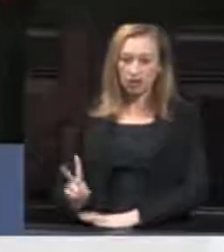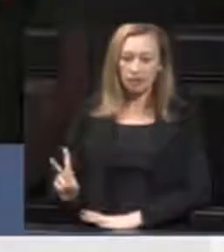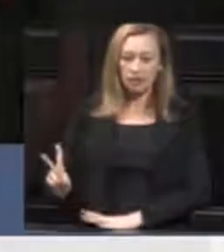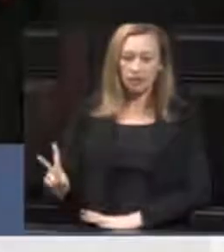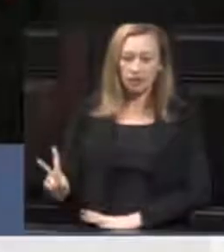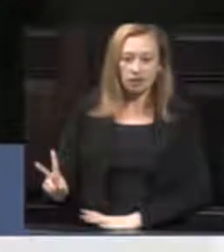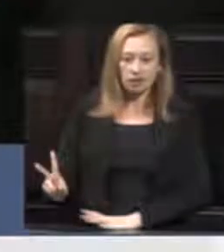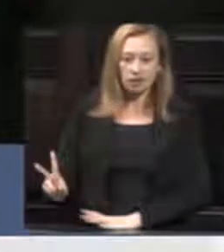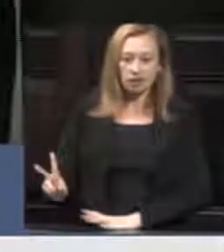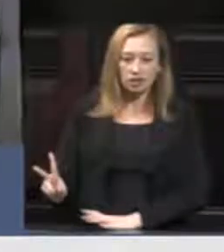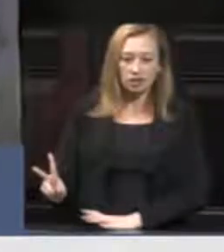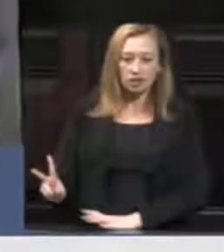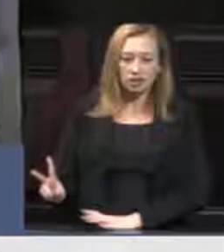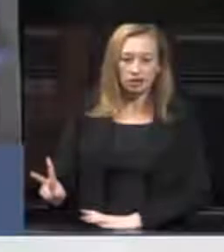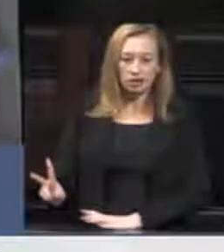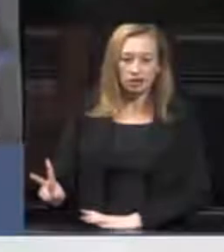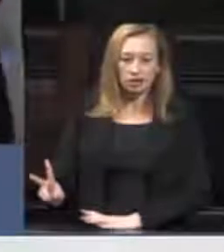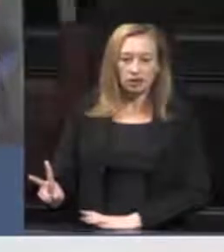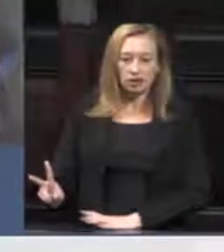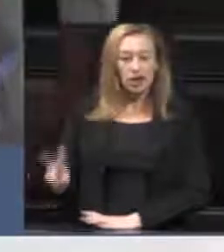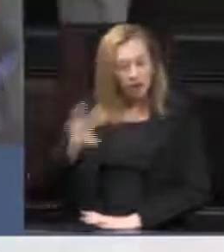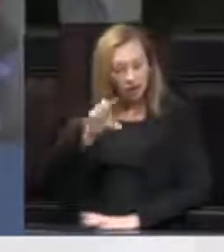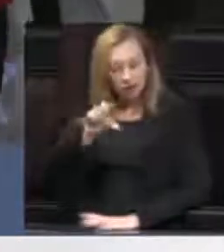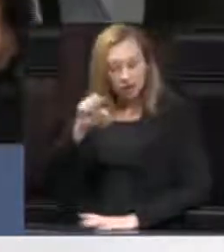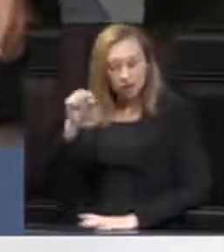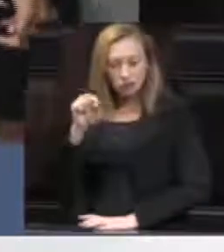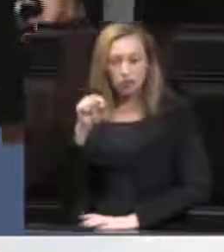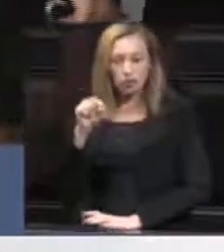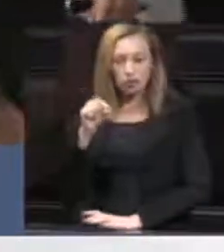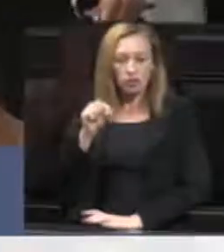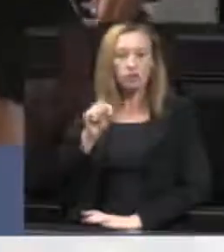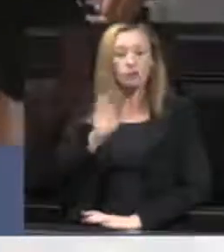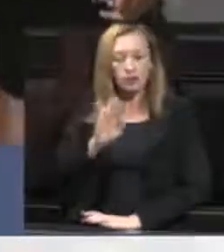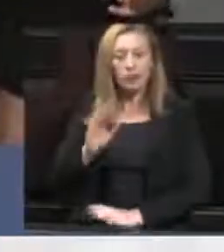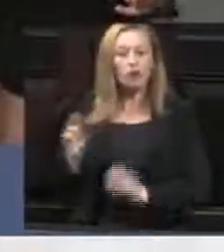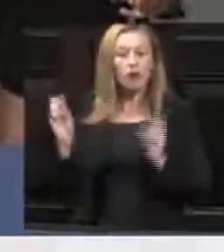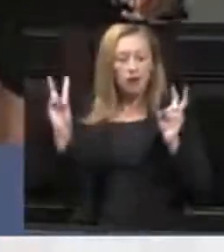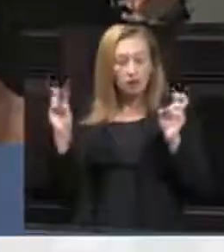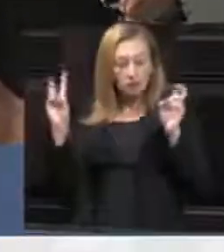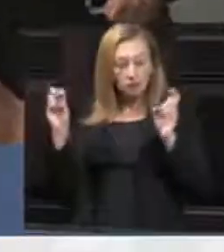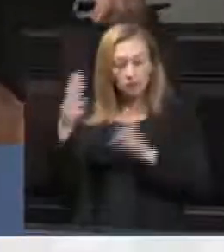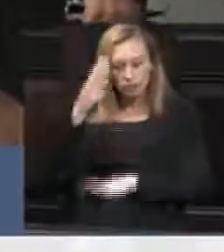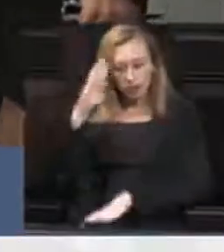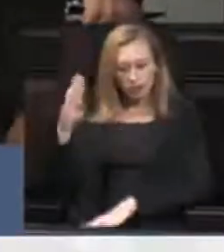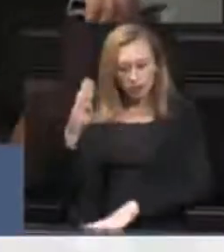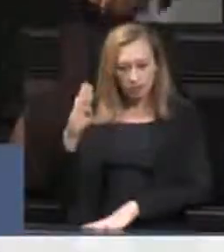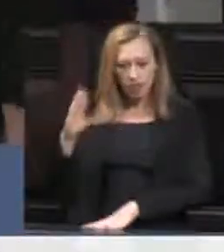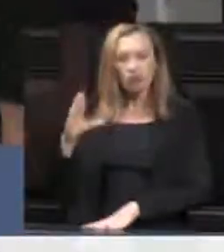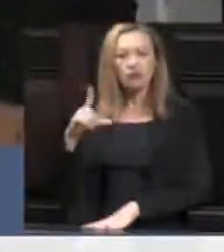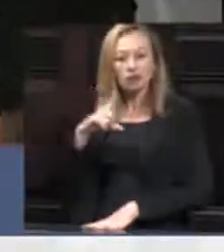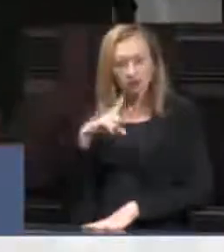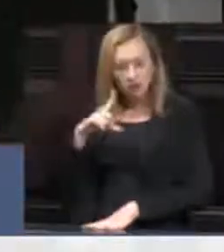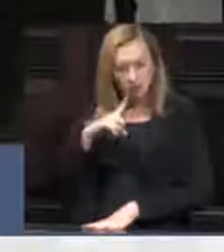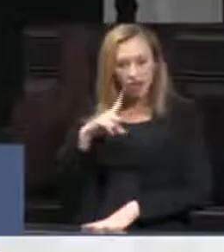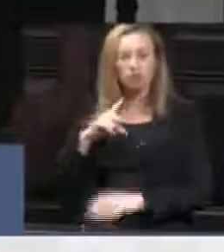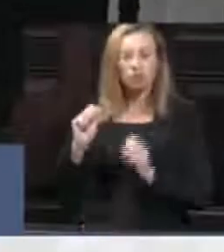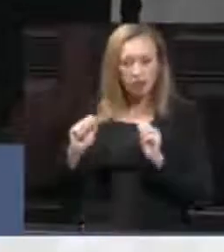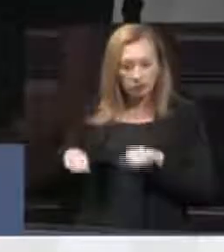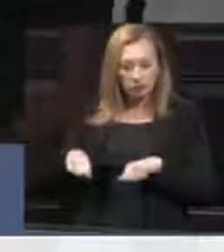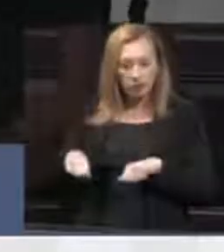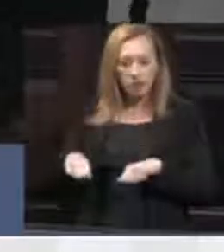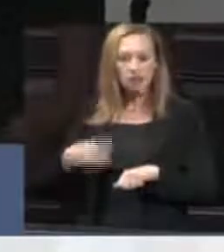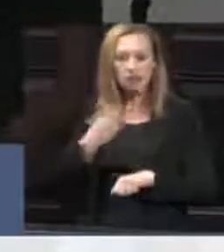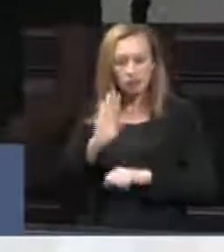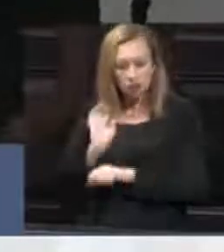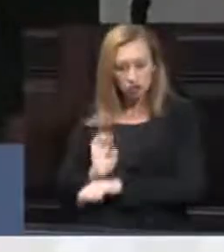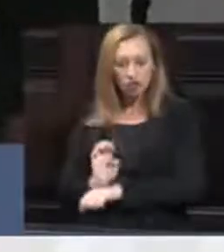há sempre divergências nas normas legais. Neste caso específico, há competência concorrente da União e no Estado, é